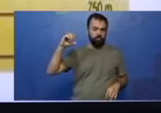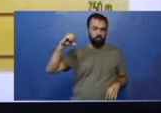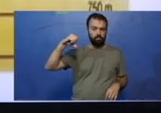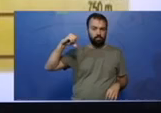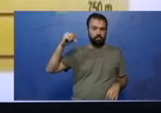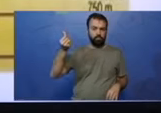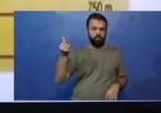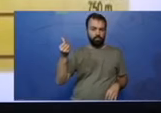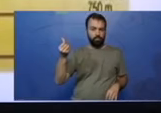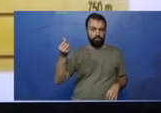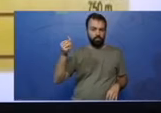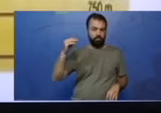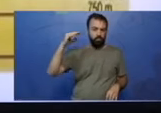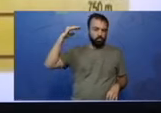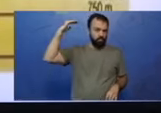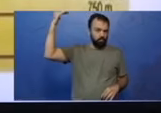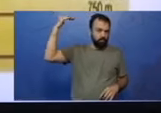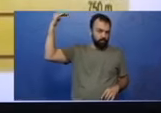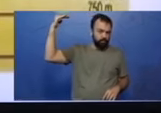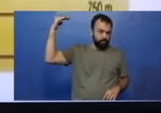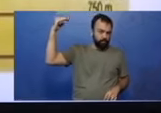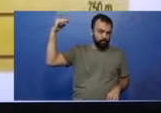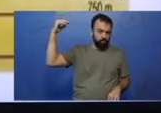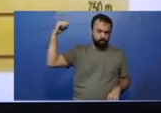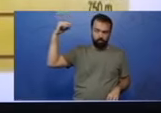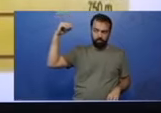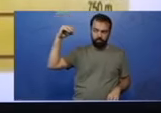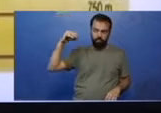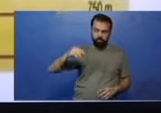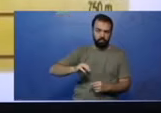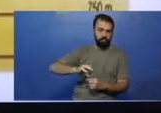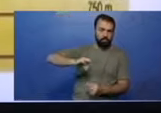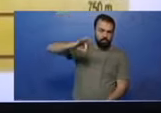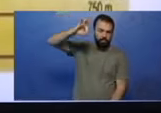96 graus. E em La Paz, né, que é